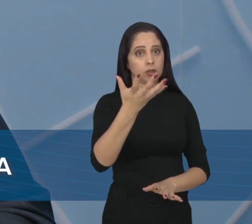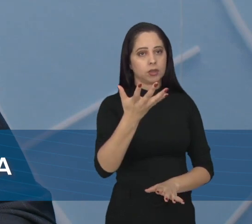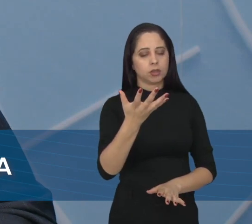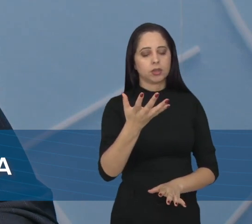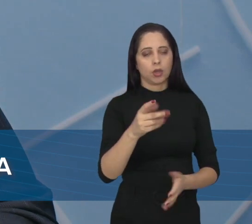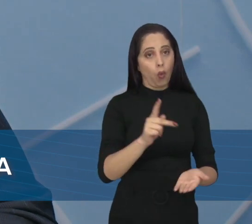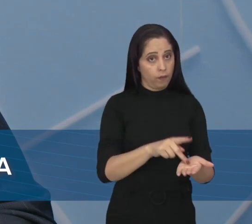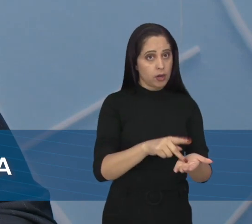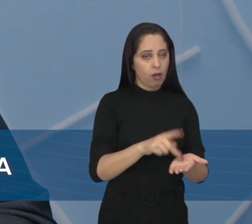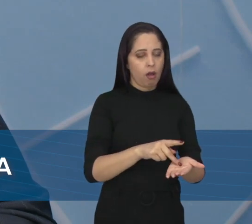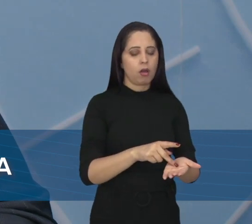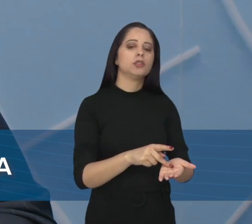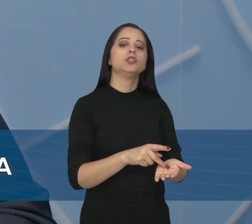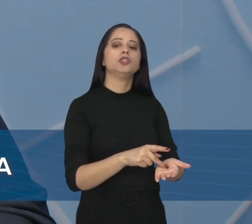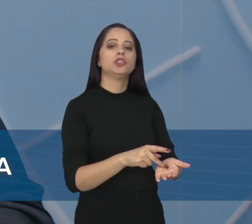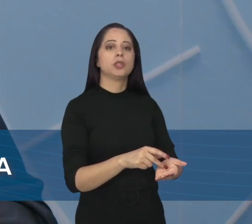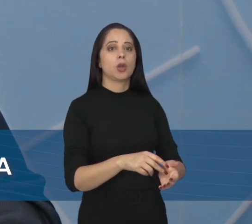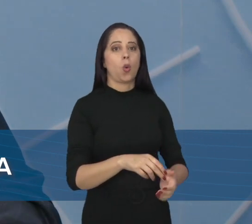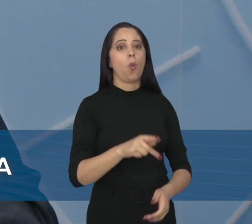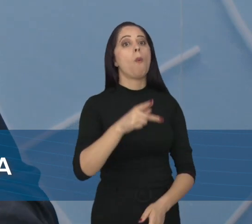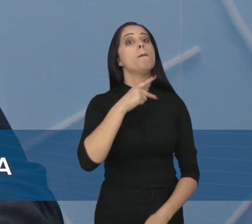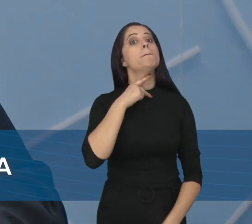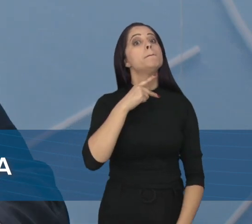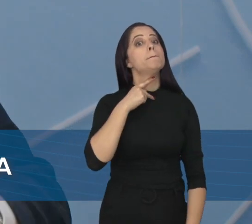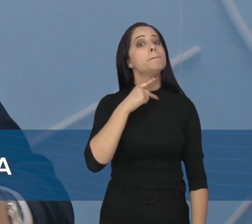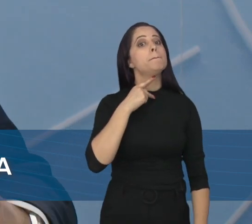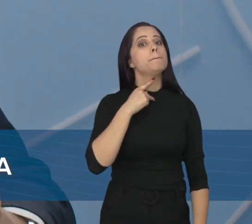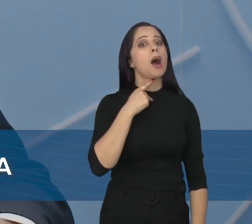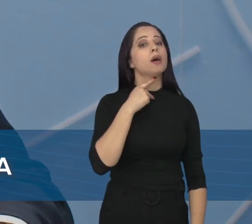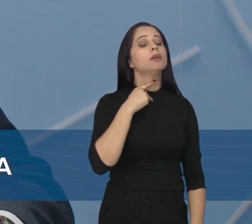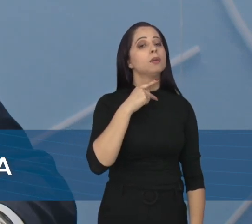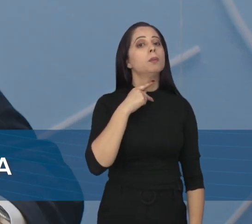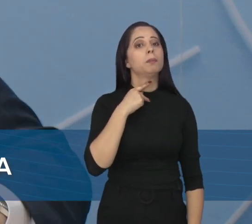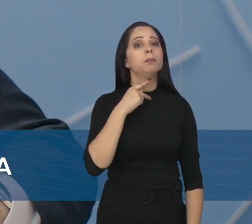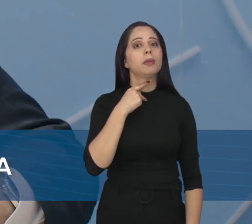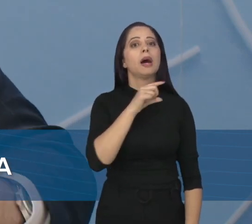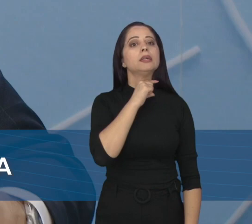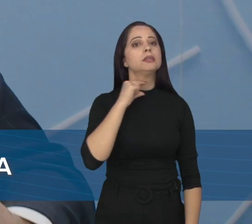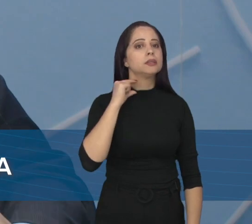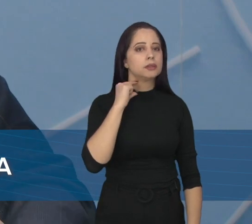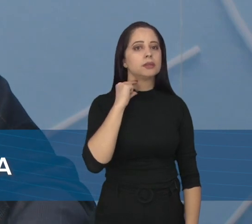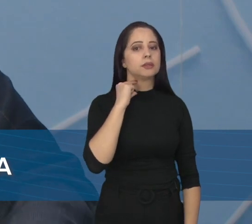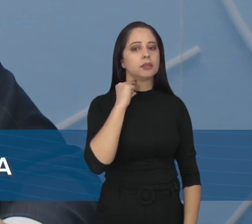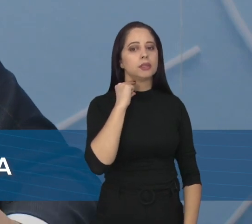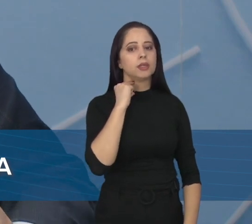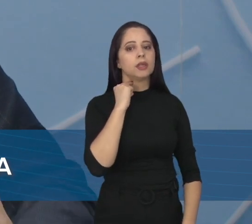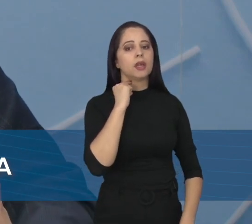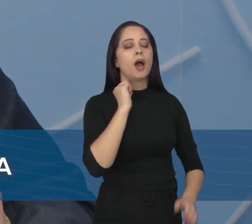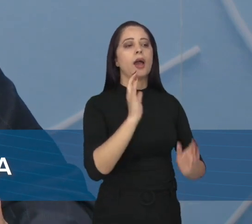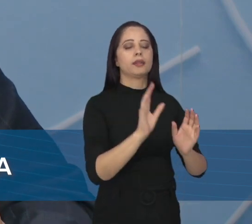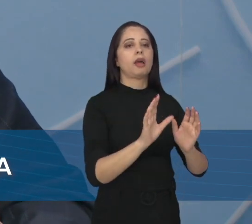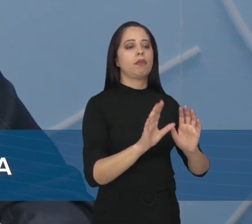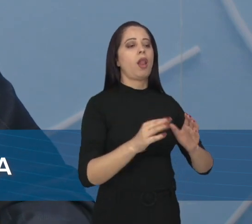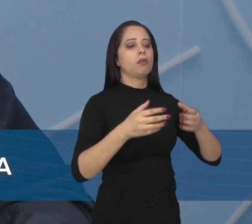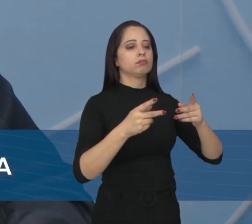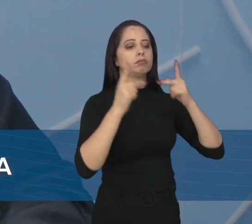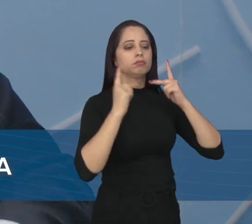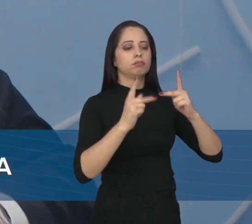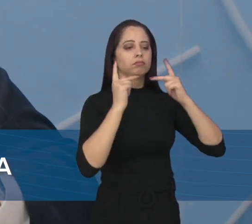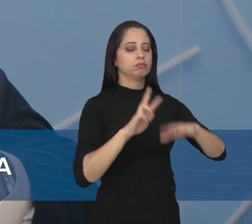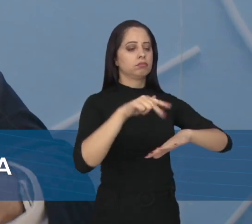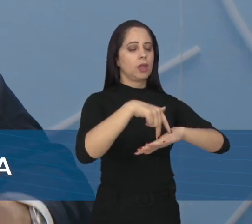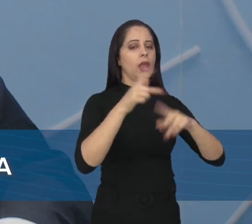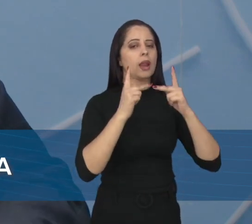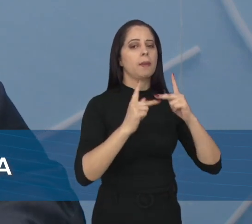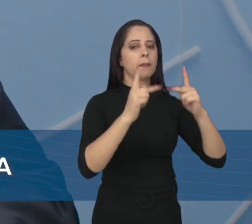caso recente de um padre, de um religioso, que numa celebração para pastoral familiar,